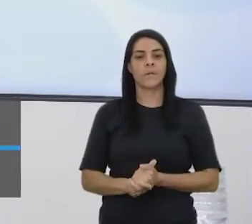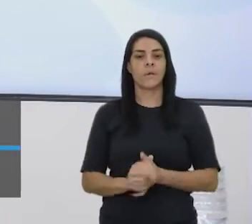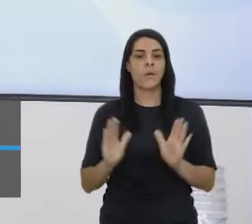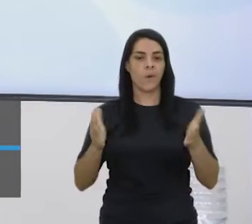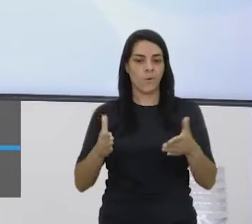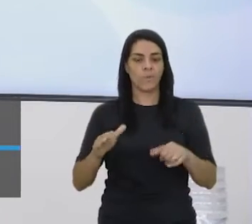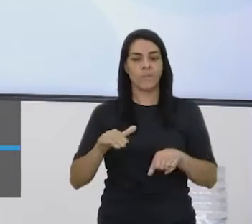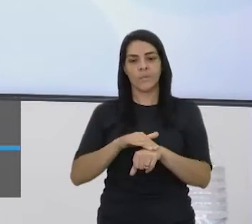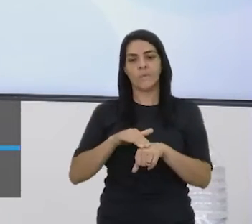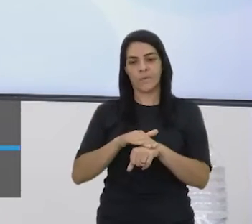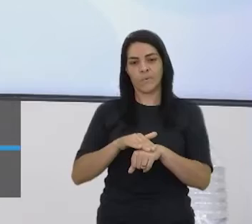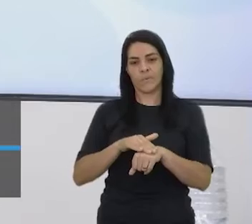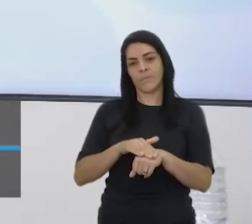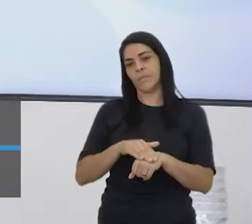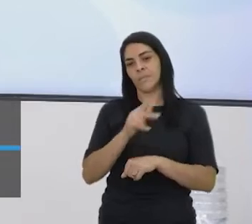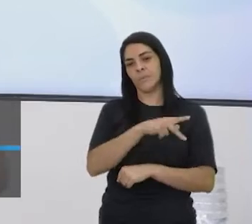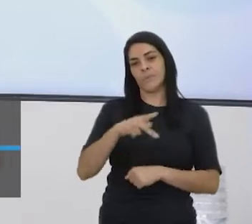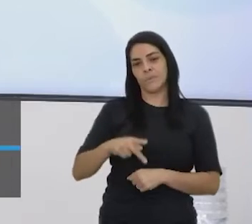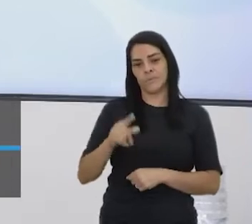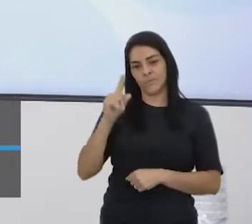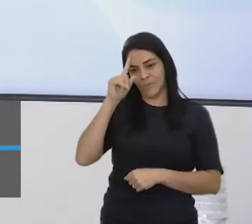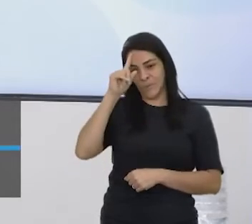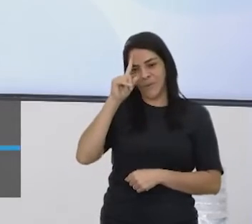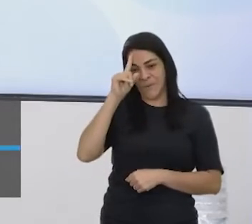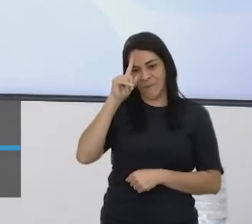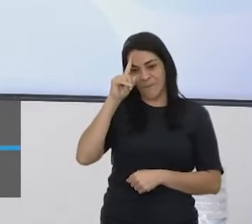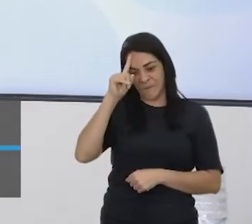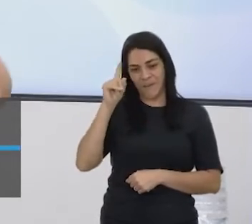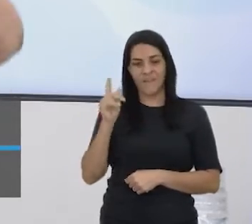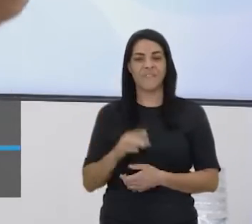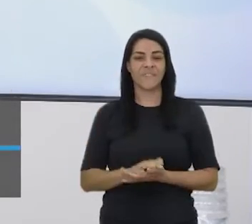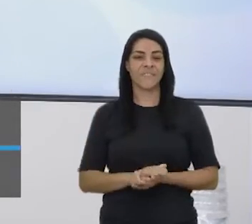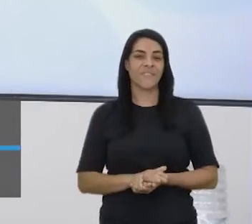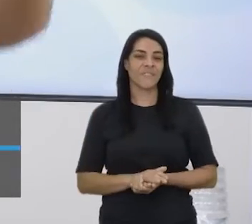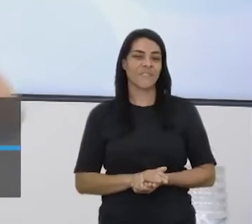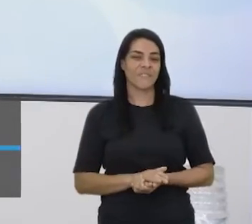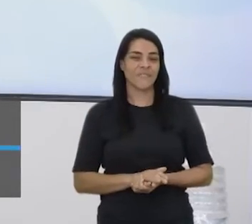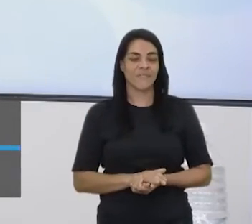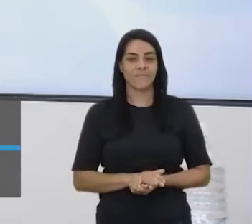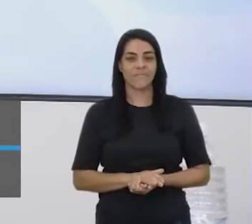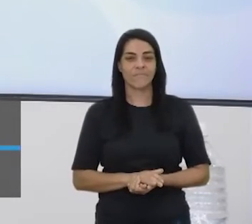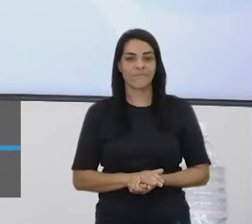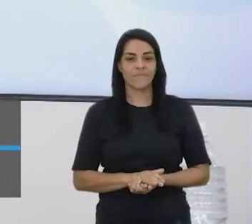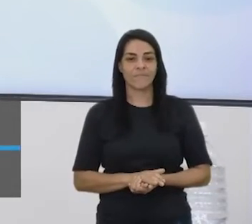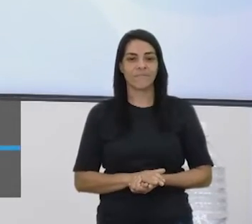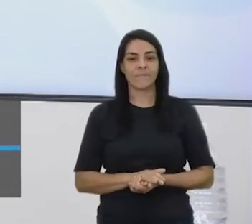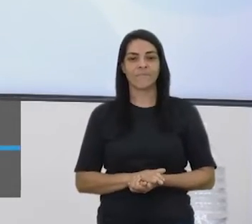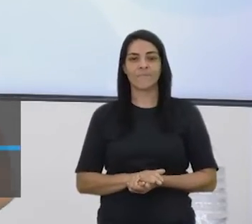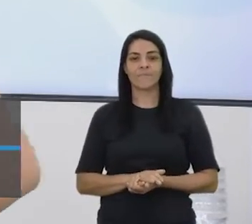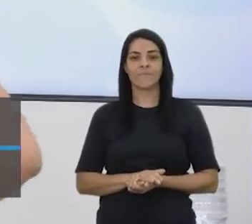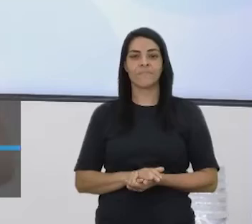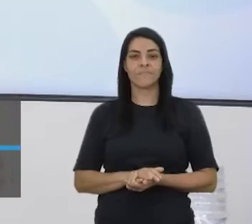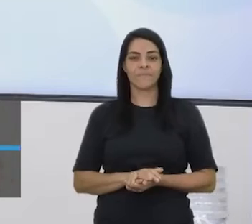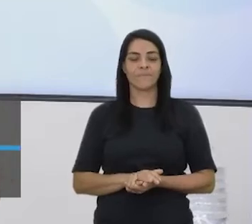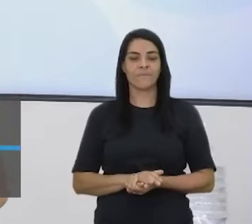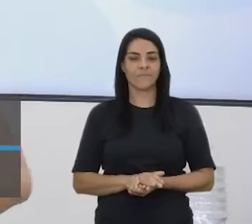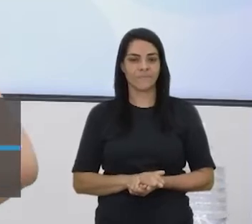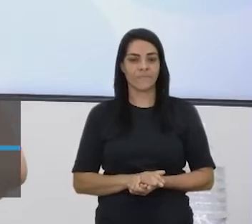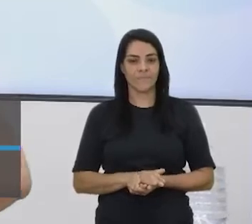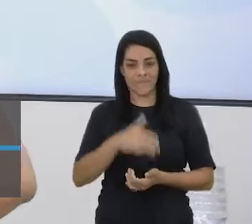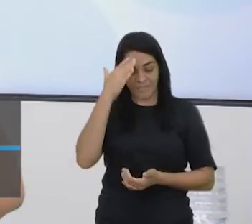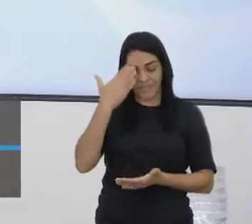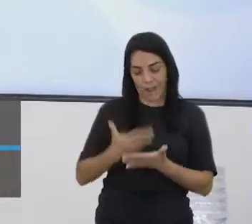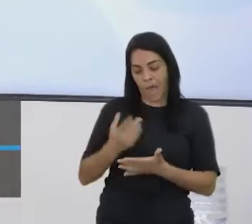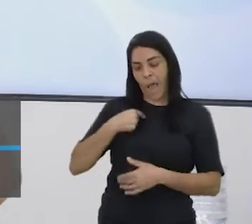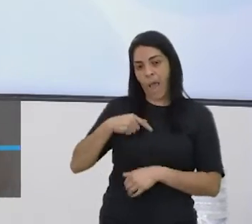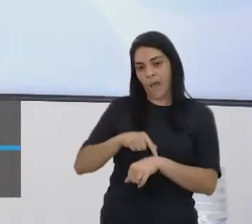de língua portuguesa eu falei meu aquela louca do WhatsApp a gente fica dois mais um do outro e eu no WhatsApp Assim meu Você acredita que eu tô nervosa